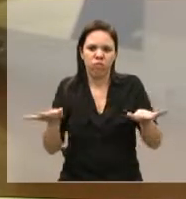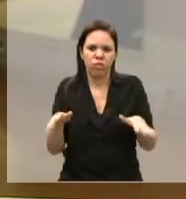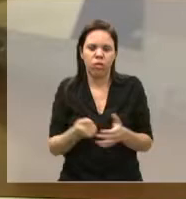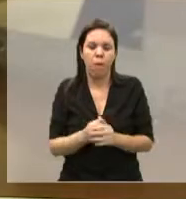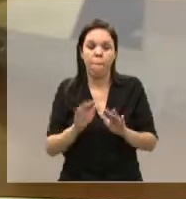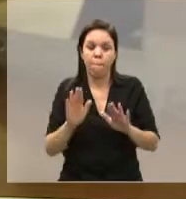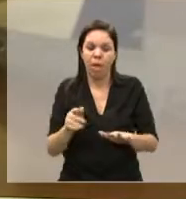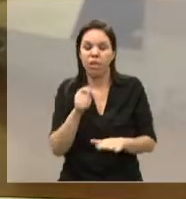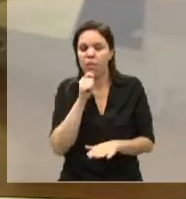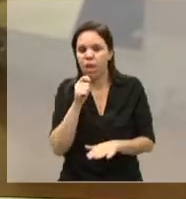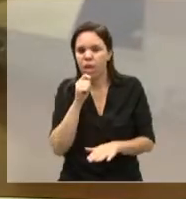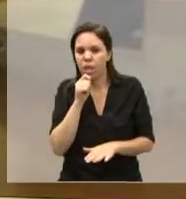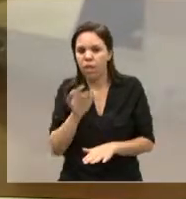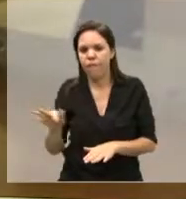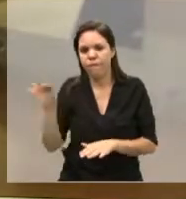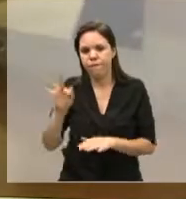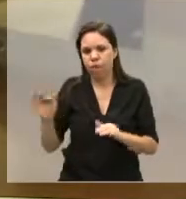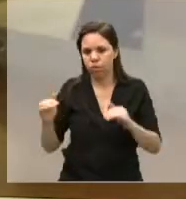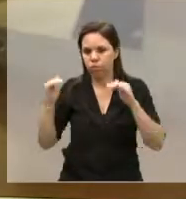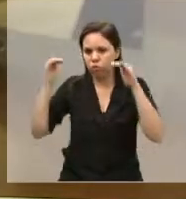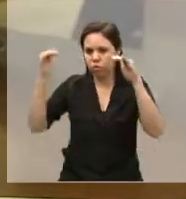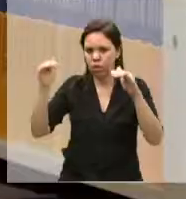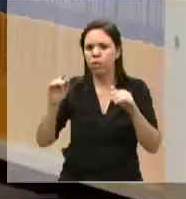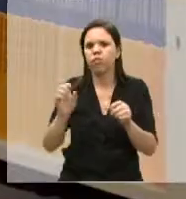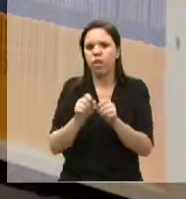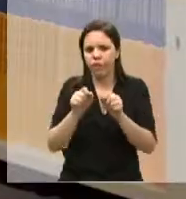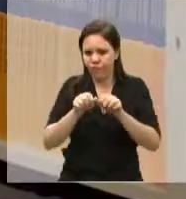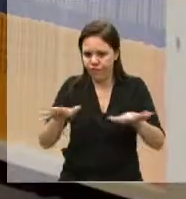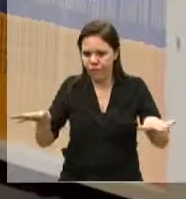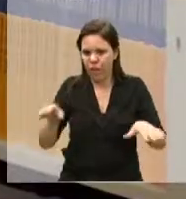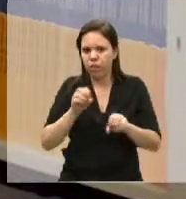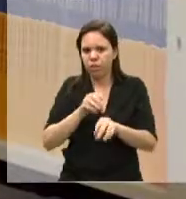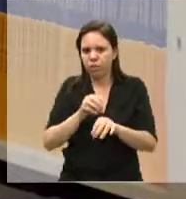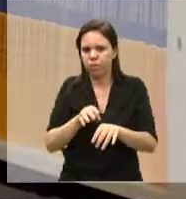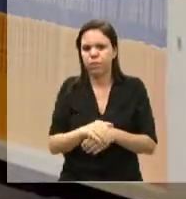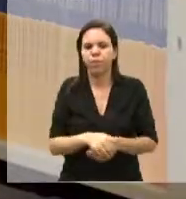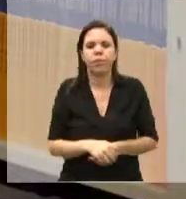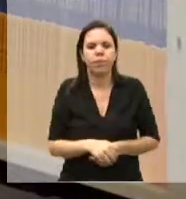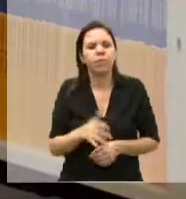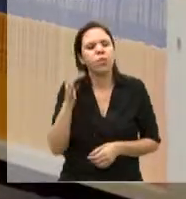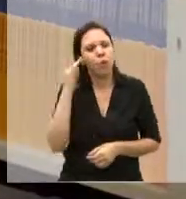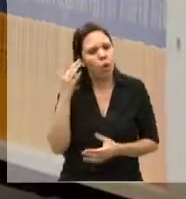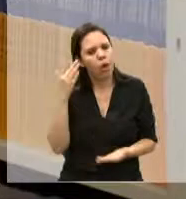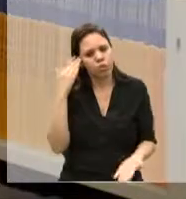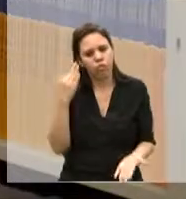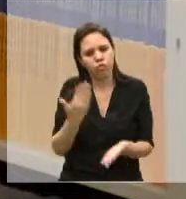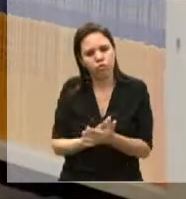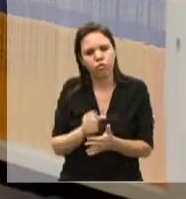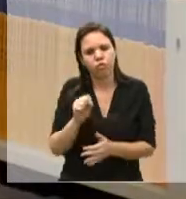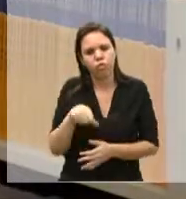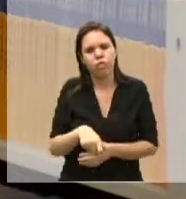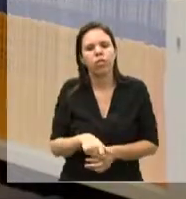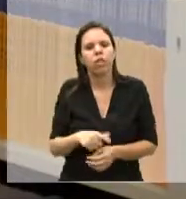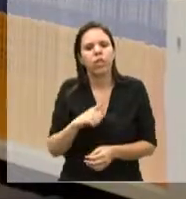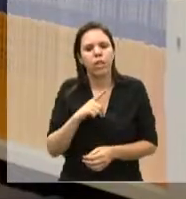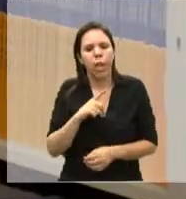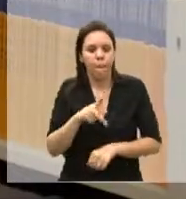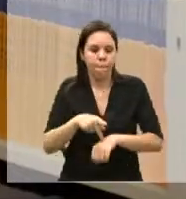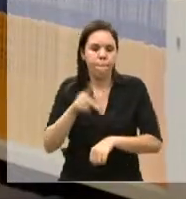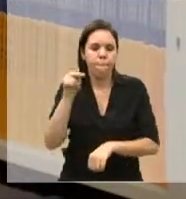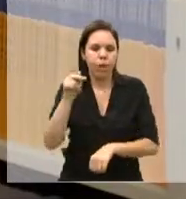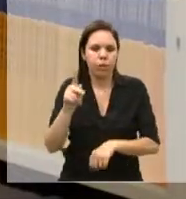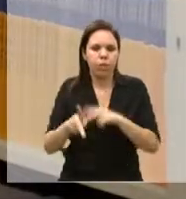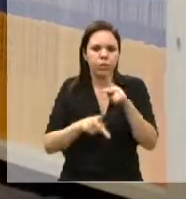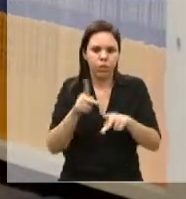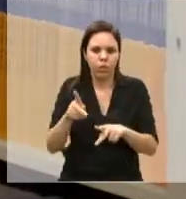está sendo feito isso, está havendo uma grande expansão no ensino superior. E eu acho que o ponto, talvez, é que a pós-graduação